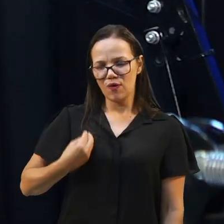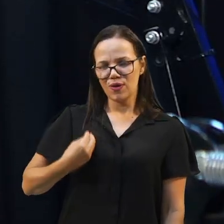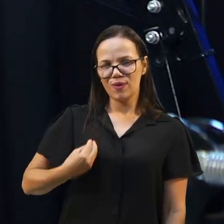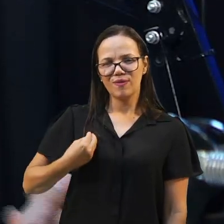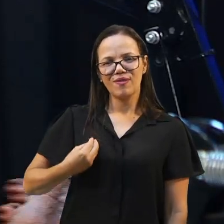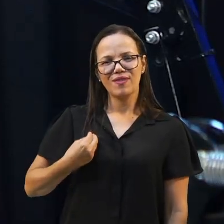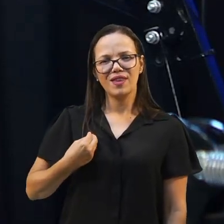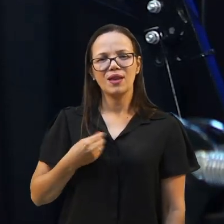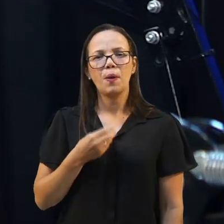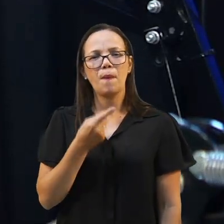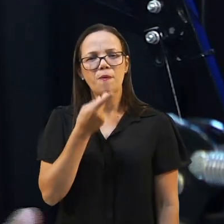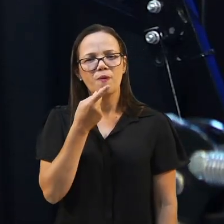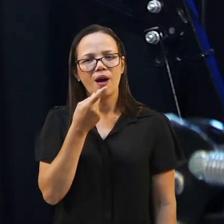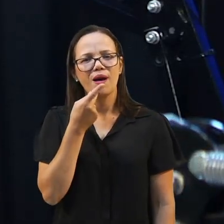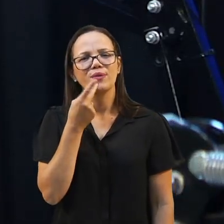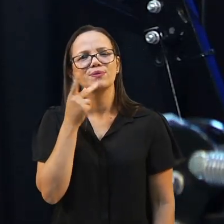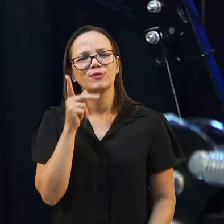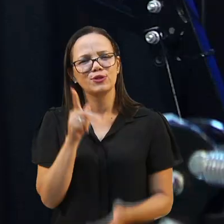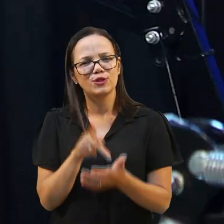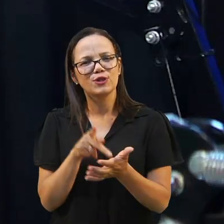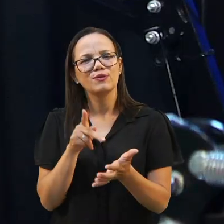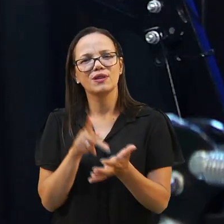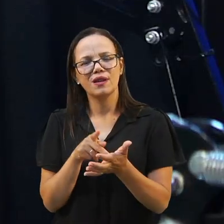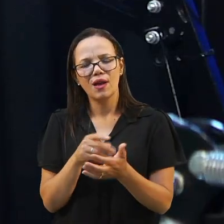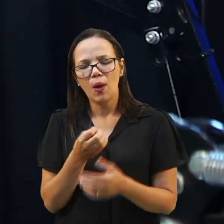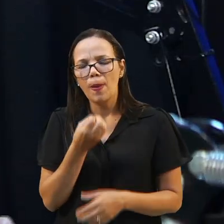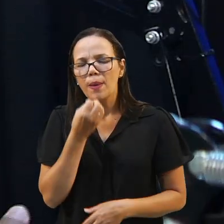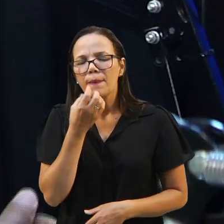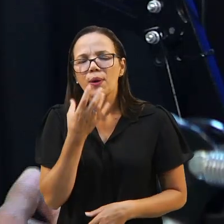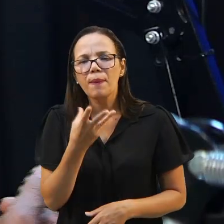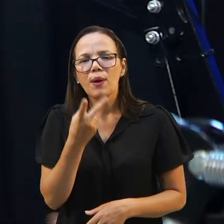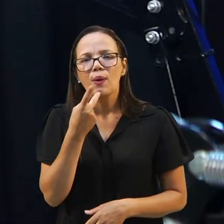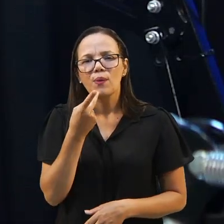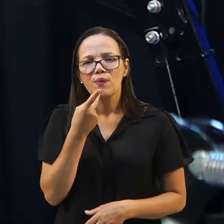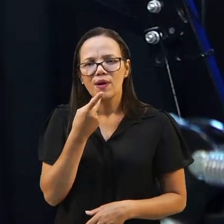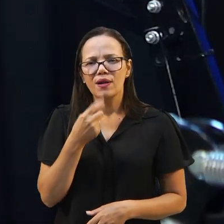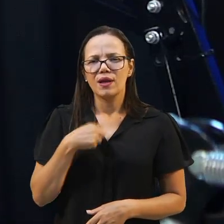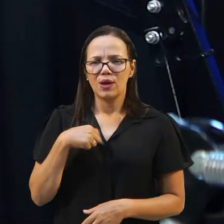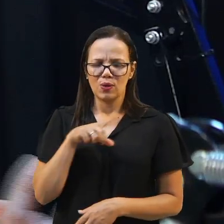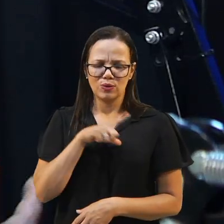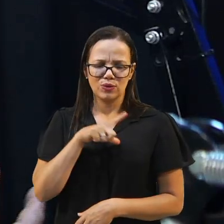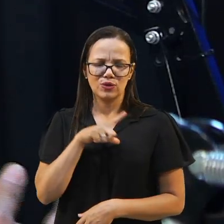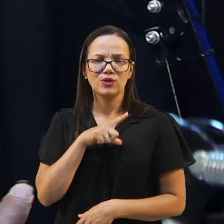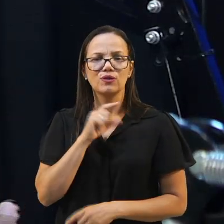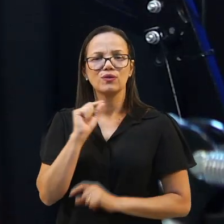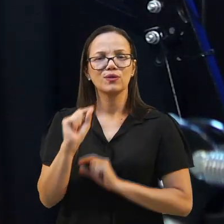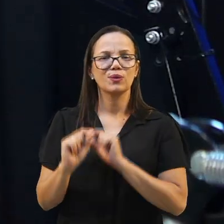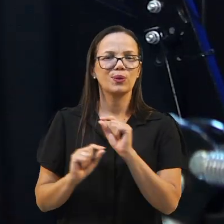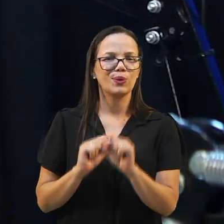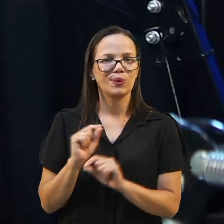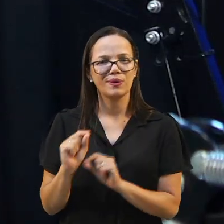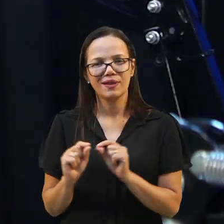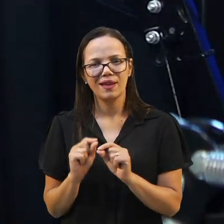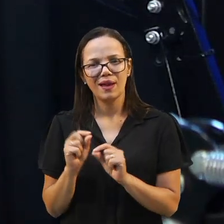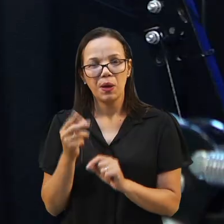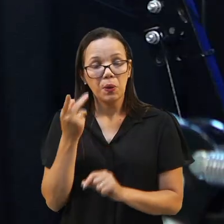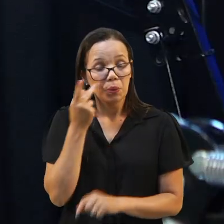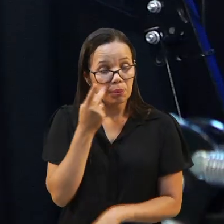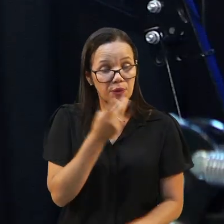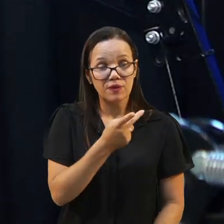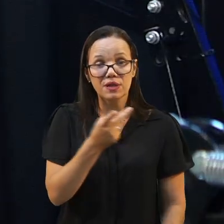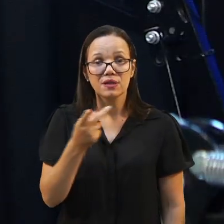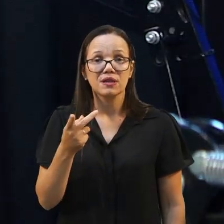vivi, eu posso dar como depoimento. Eu estive numa visita